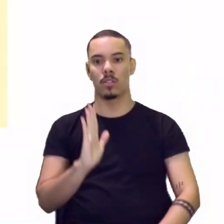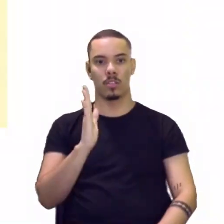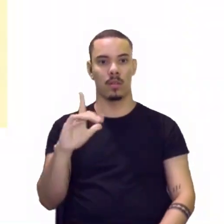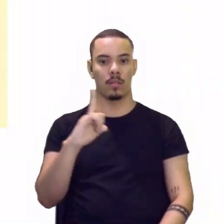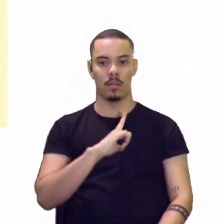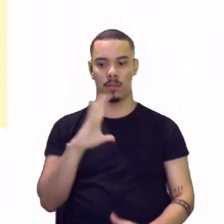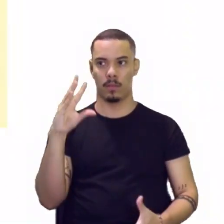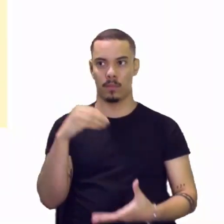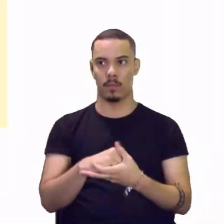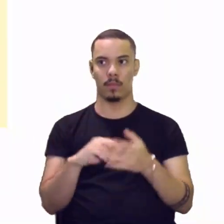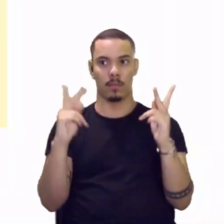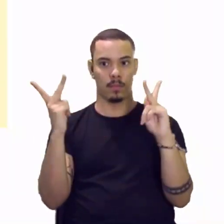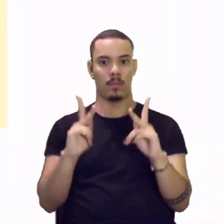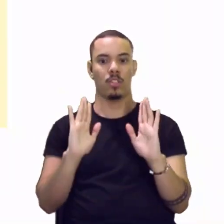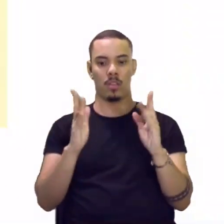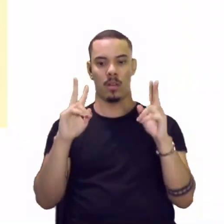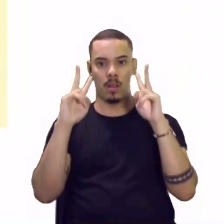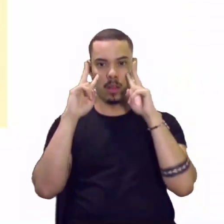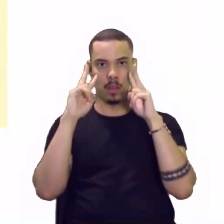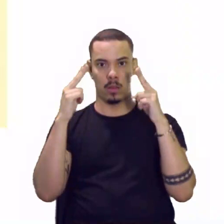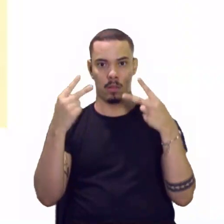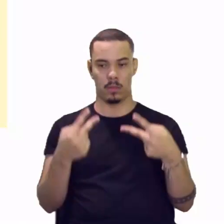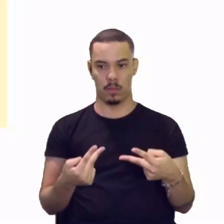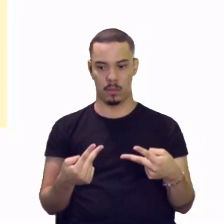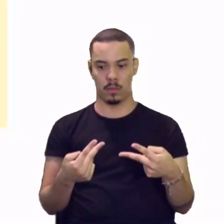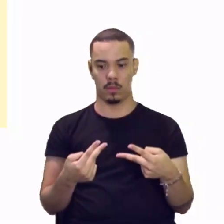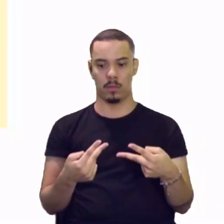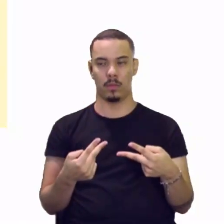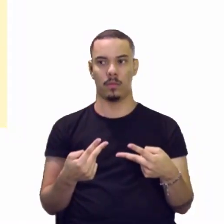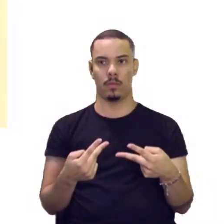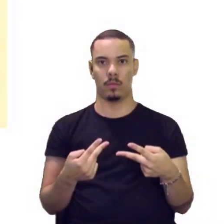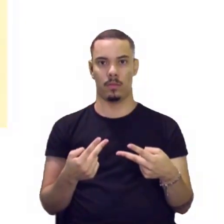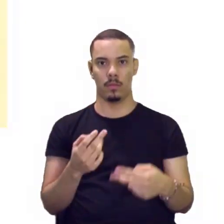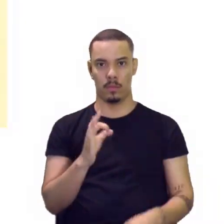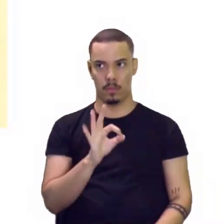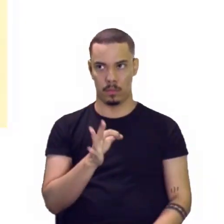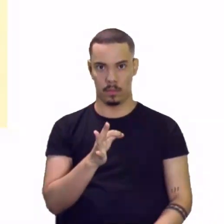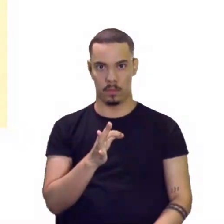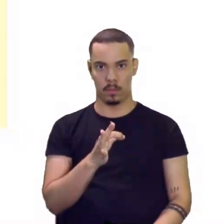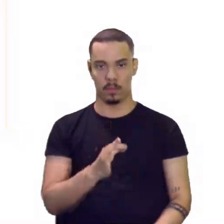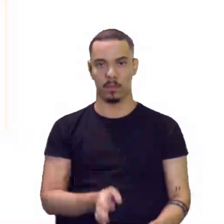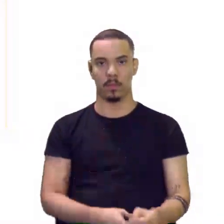pacificado. E já é reconhecido. Já é reconhecido. Muito bem. Beleza? Próximo.